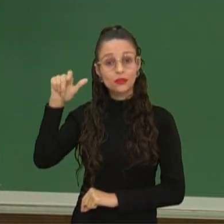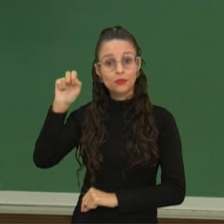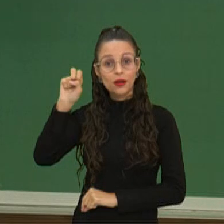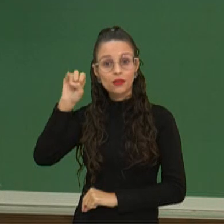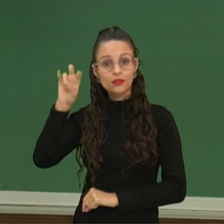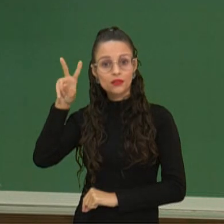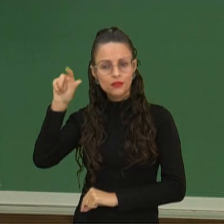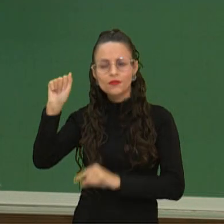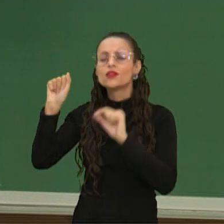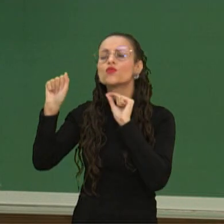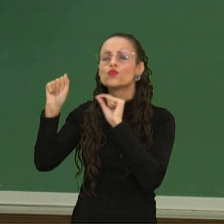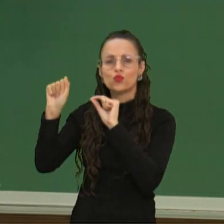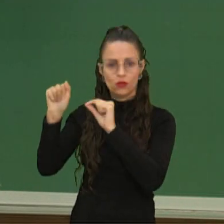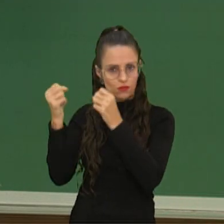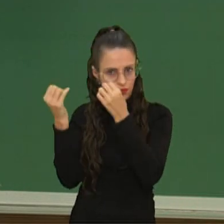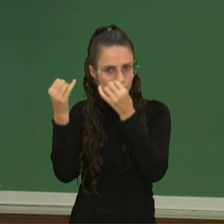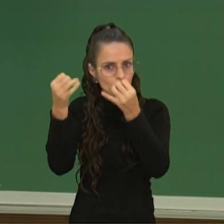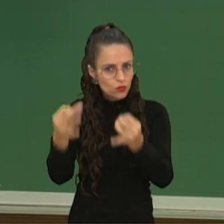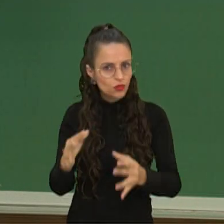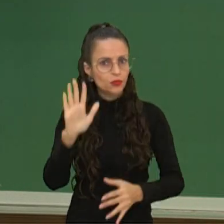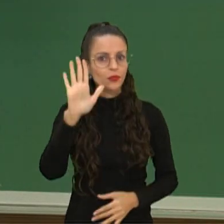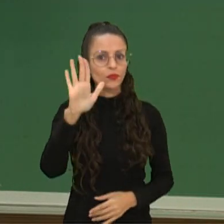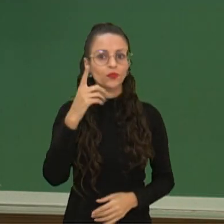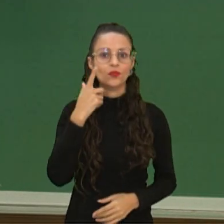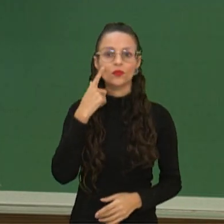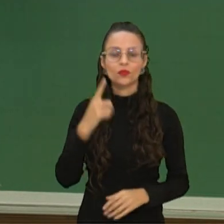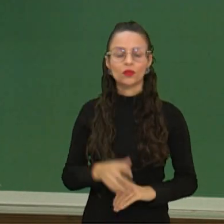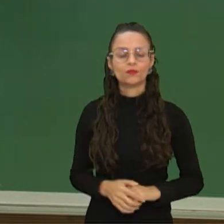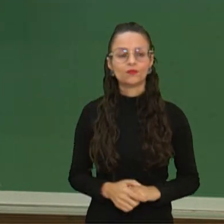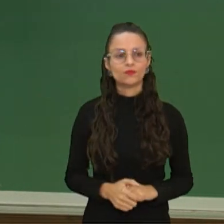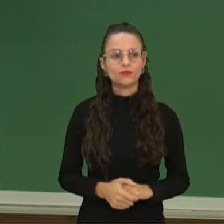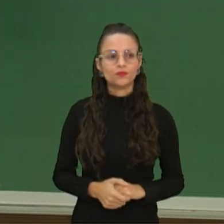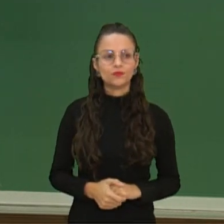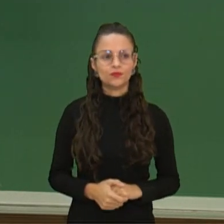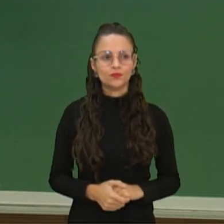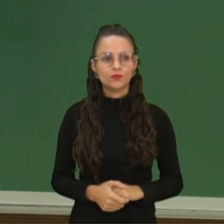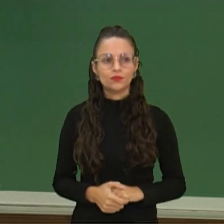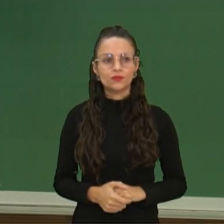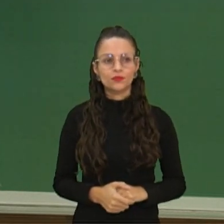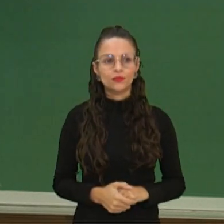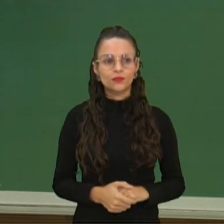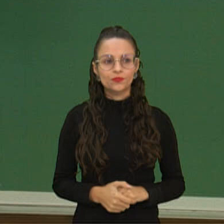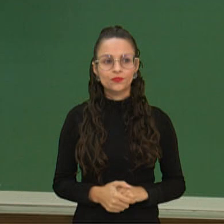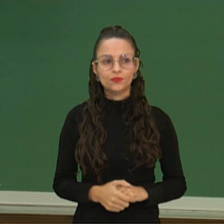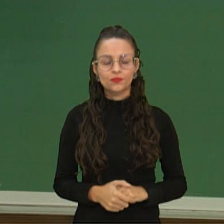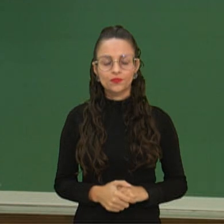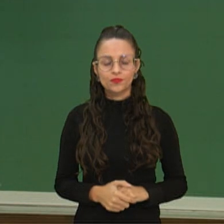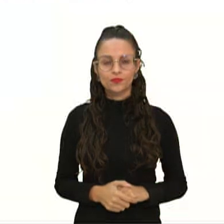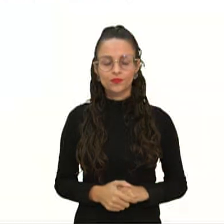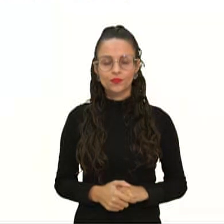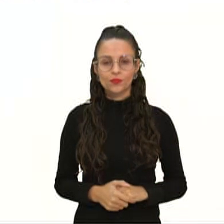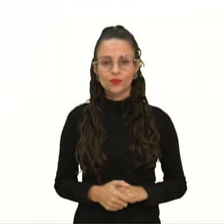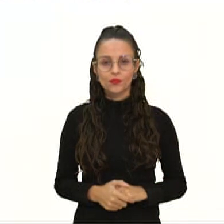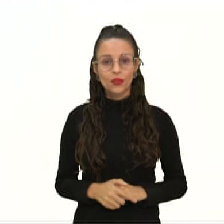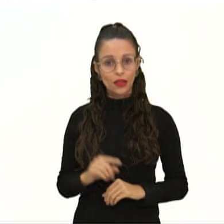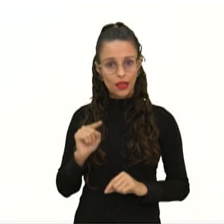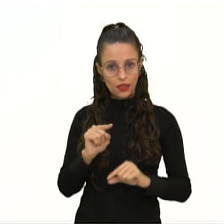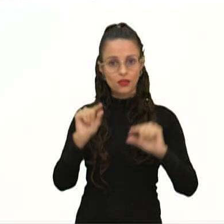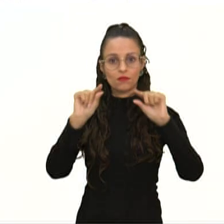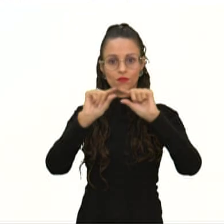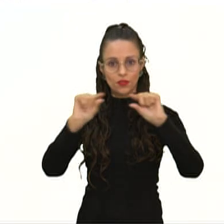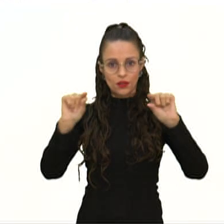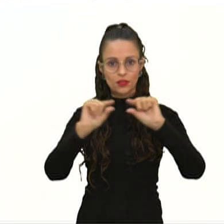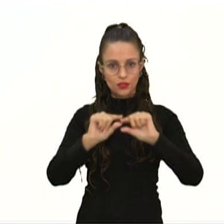esse assunto com vocês. Mas antes diz assim, ó. Como eu disse, Estas 2 frases estão na voz